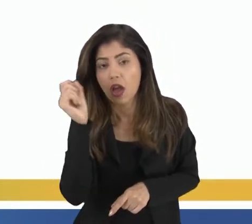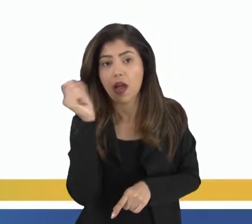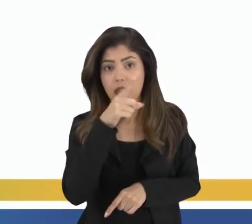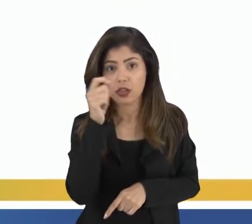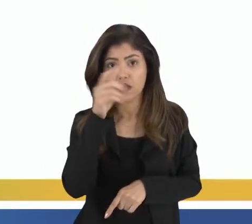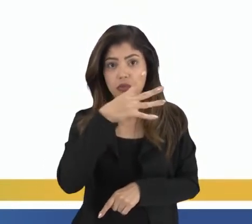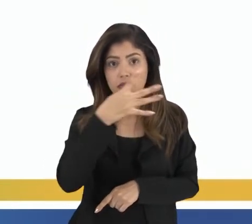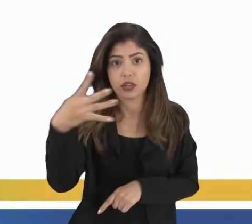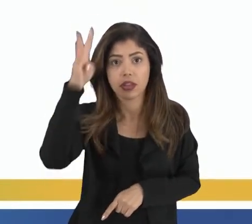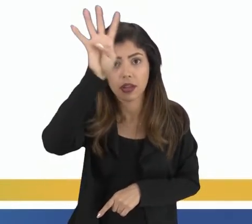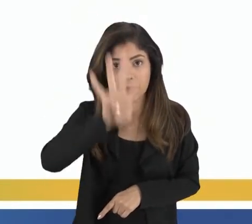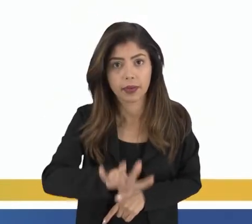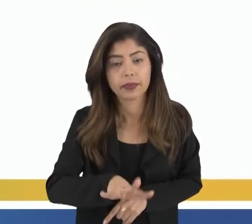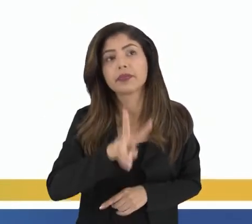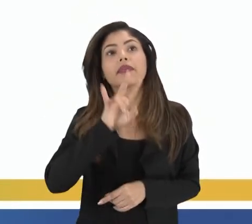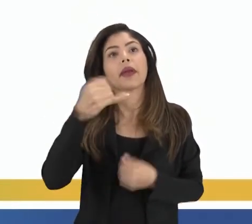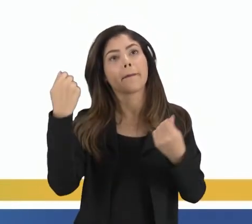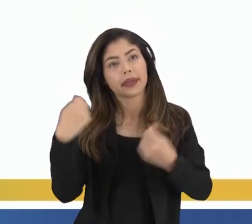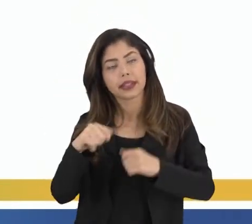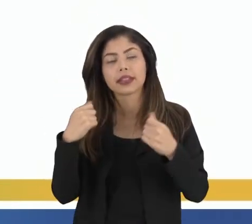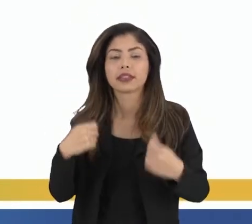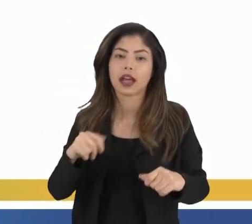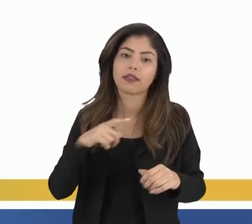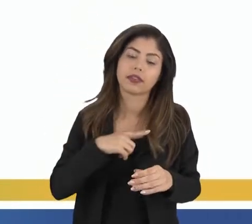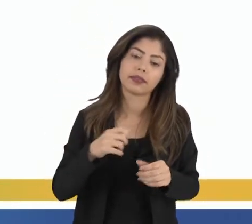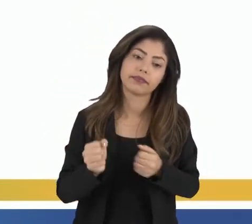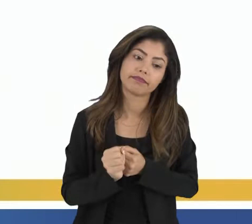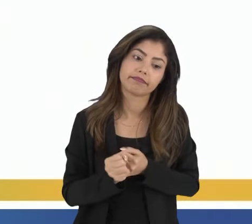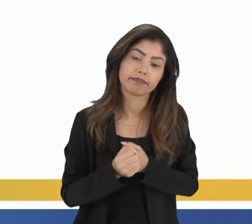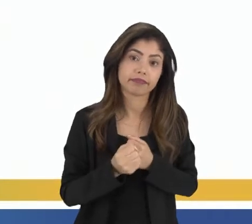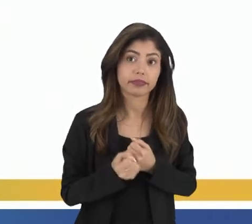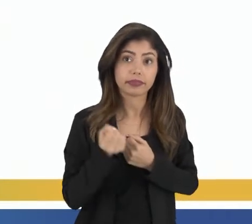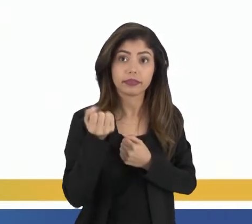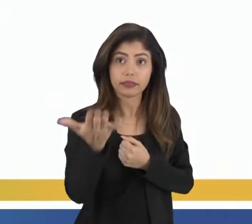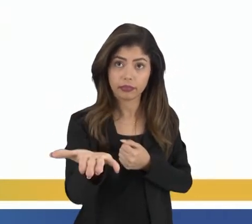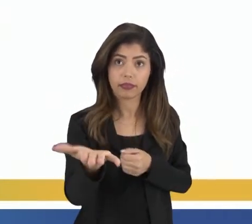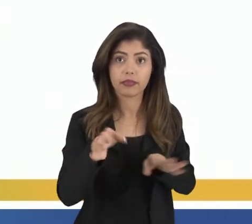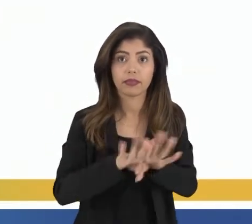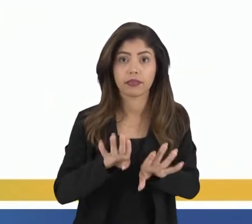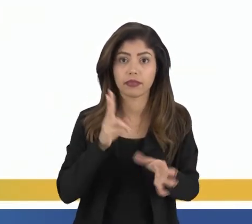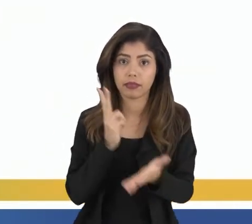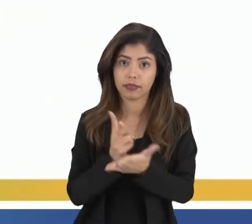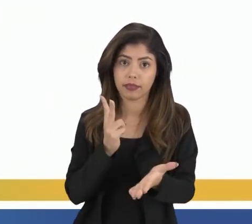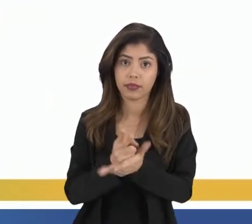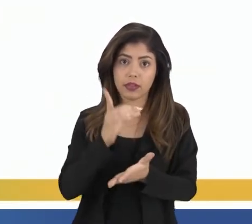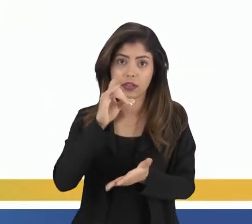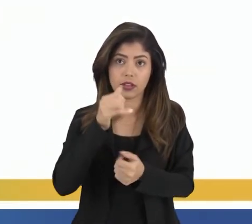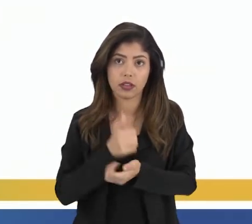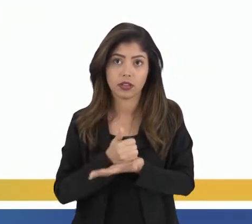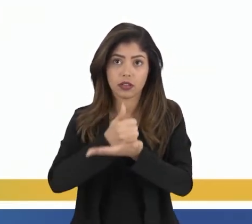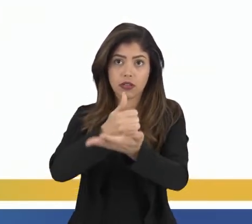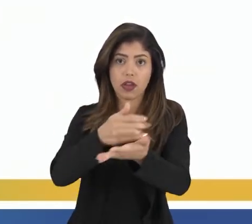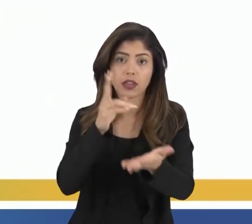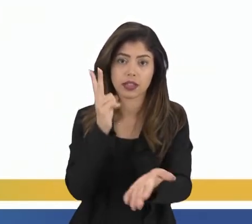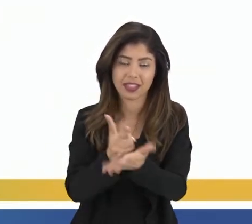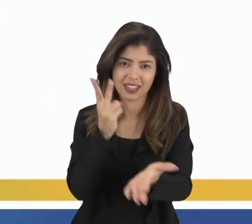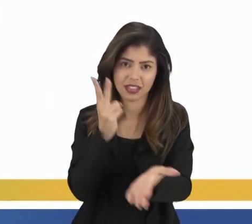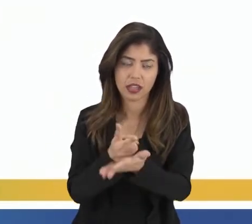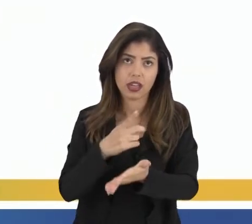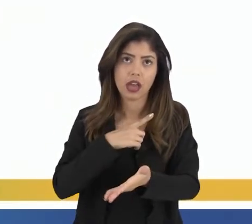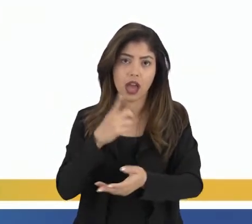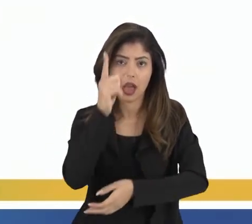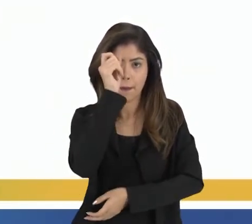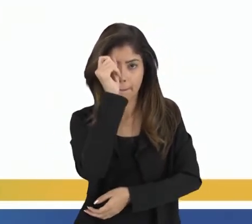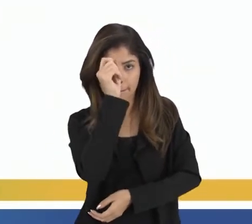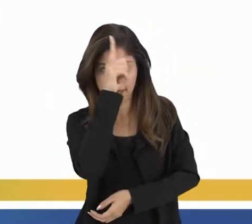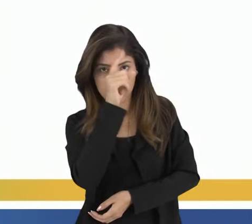tabela periódica precisava doar seus elétrons para aquela parte que estava em amarelo, porque